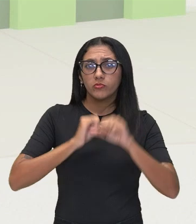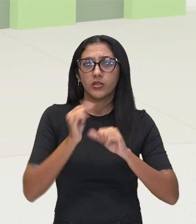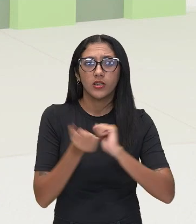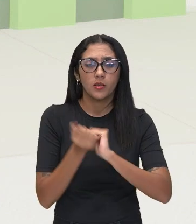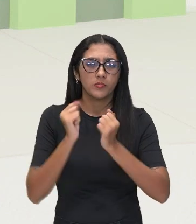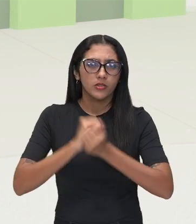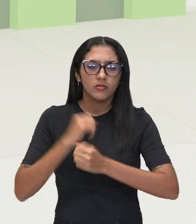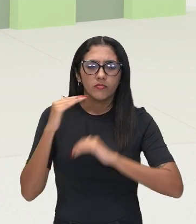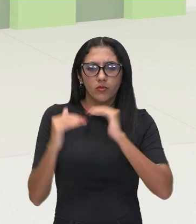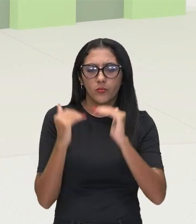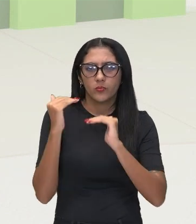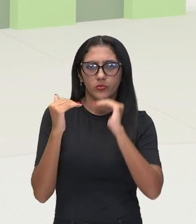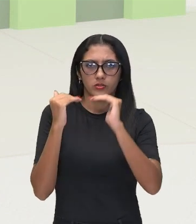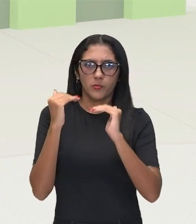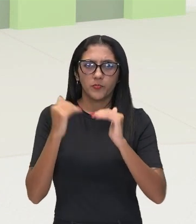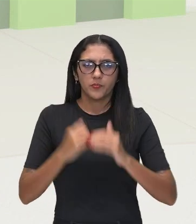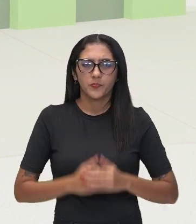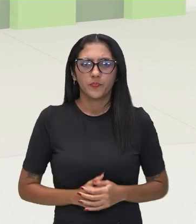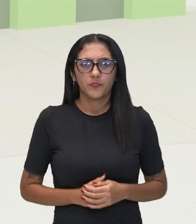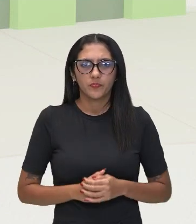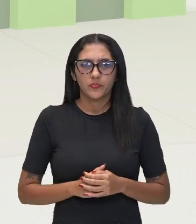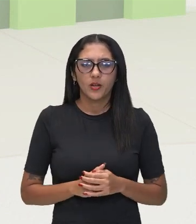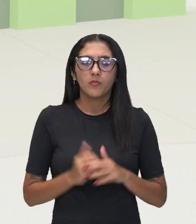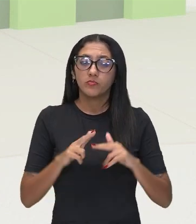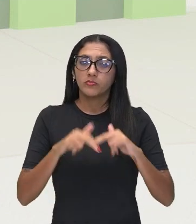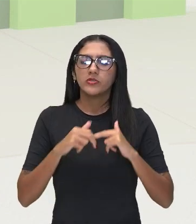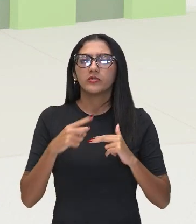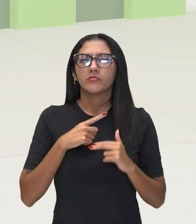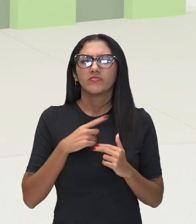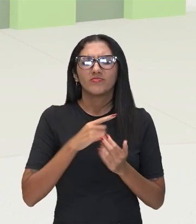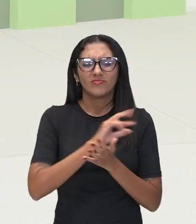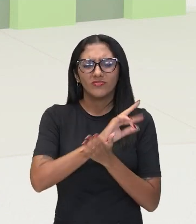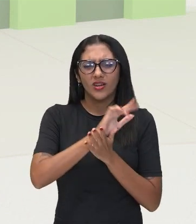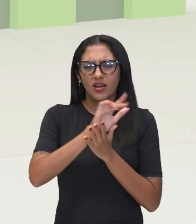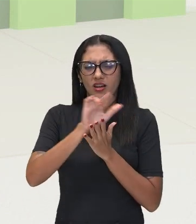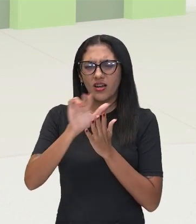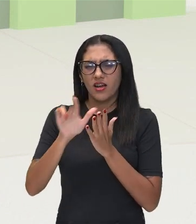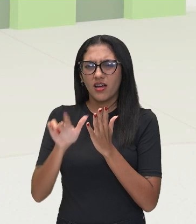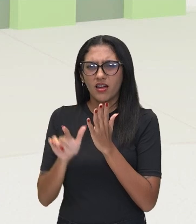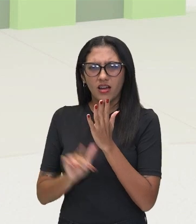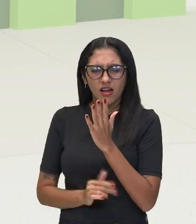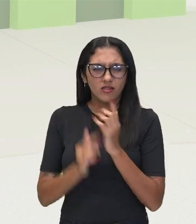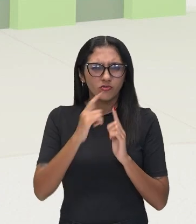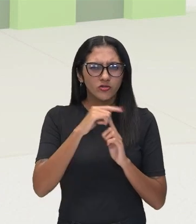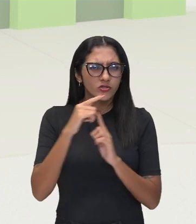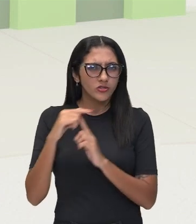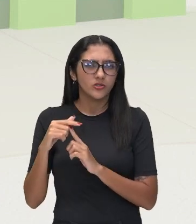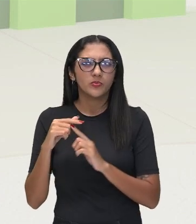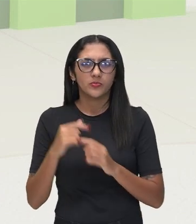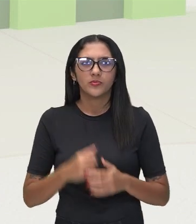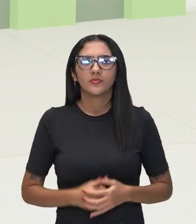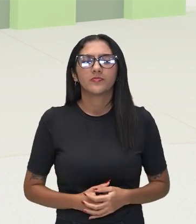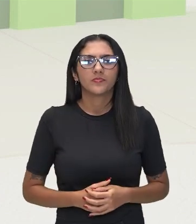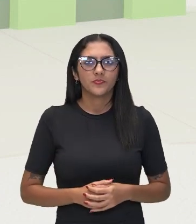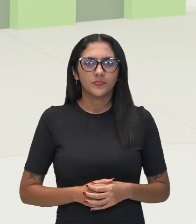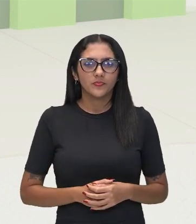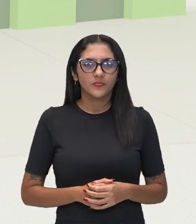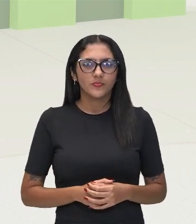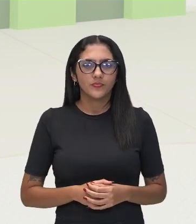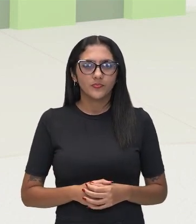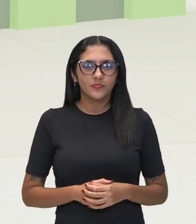E assim nós tivemos a diversidade de espécies que nós temos hoje, né? Então,